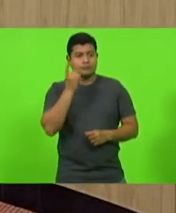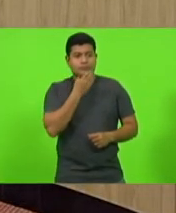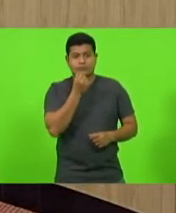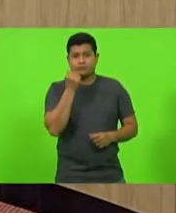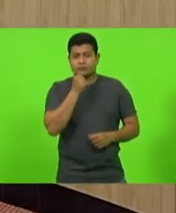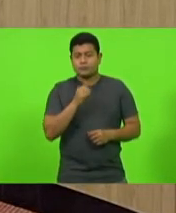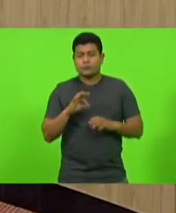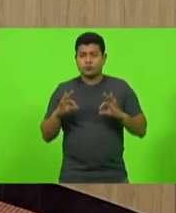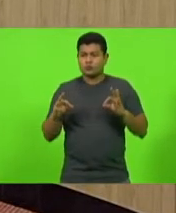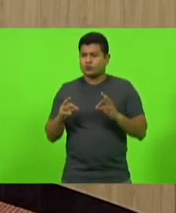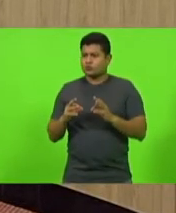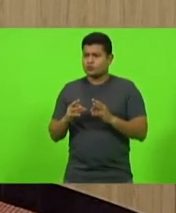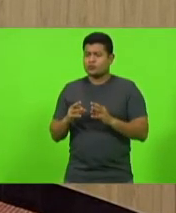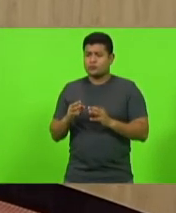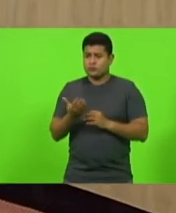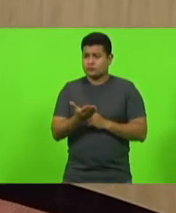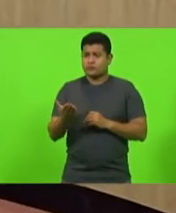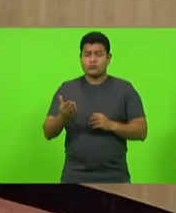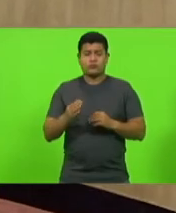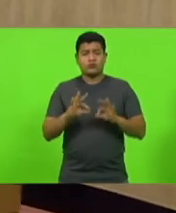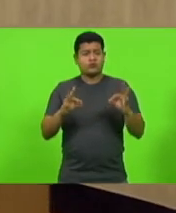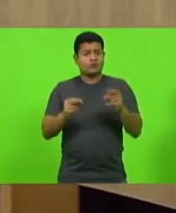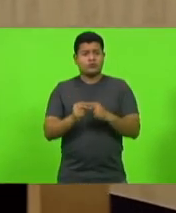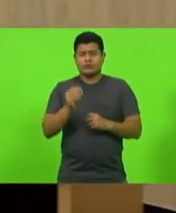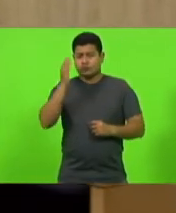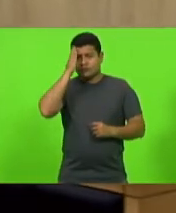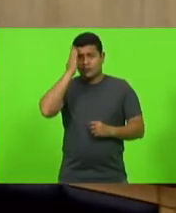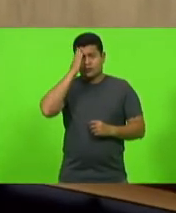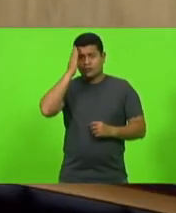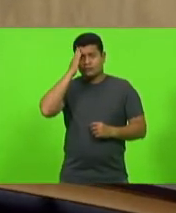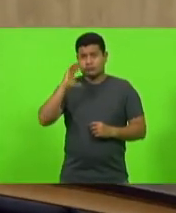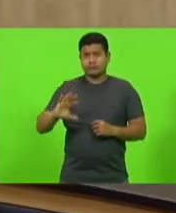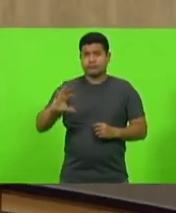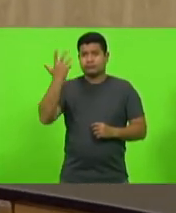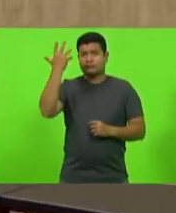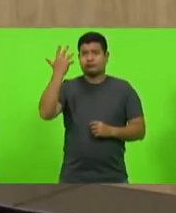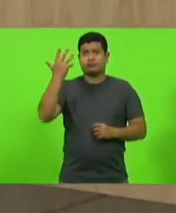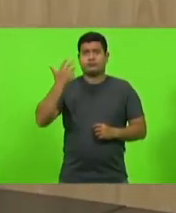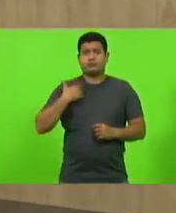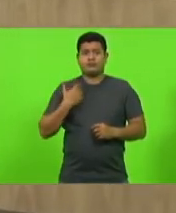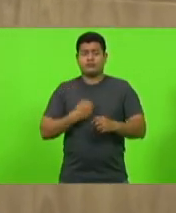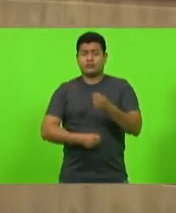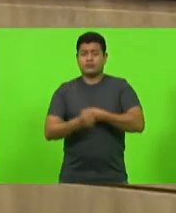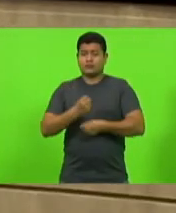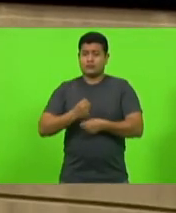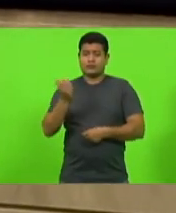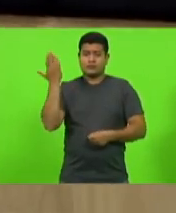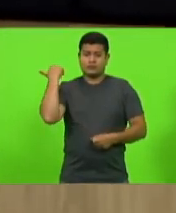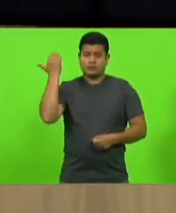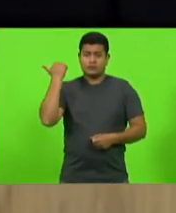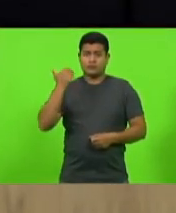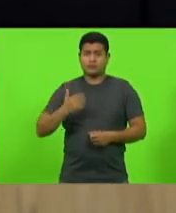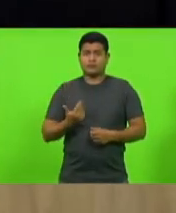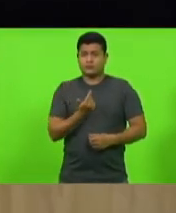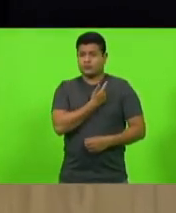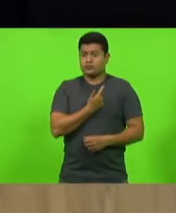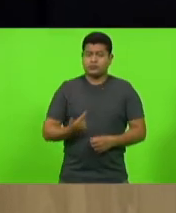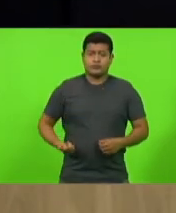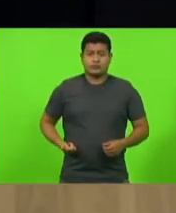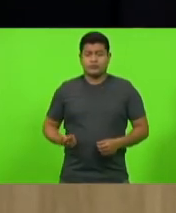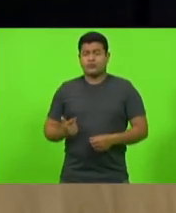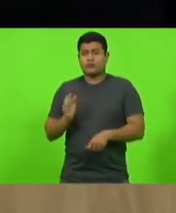todos os catarinenses sabem do que aconteceu, o escândalo que aconteceu no ano passado, quando o governo do